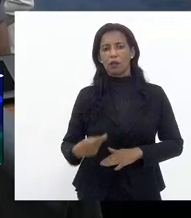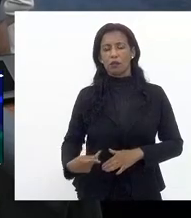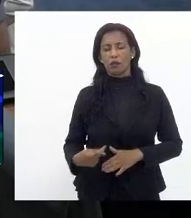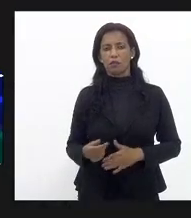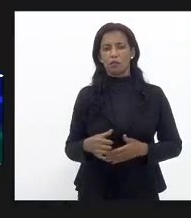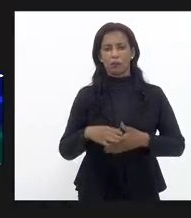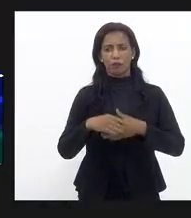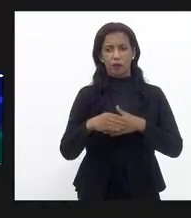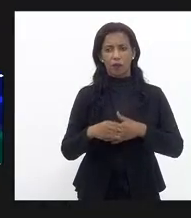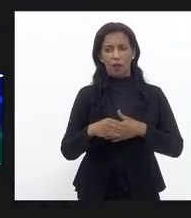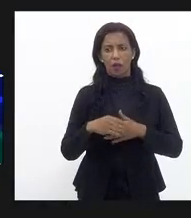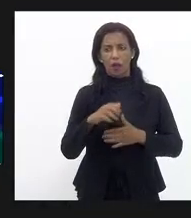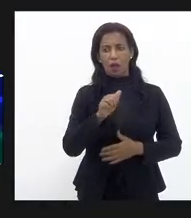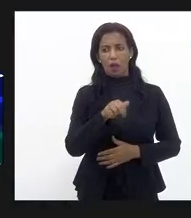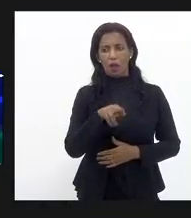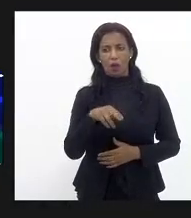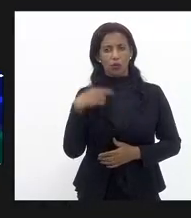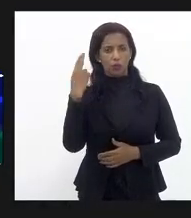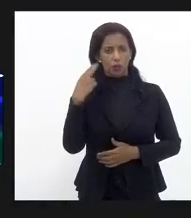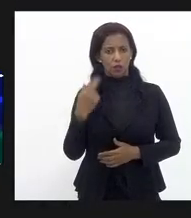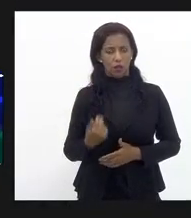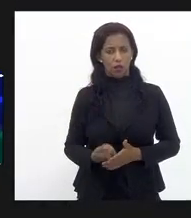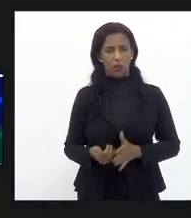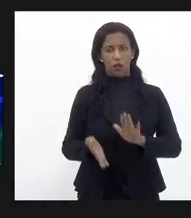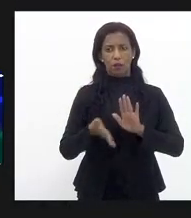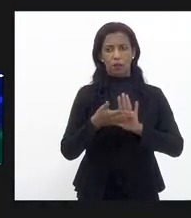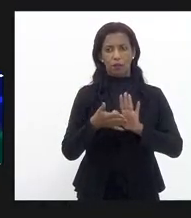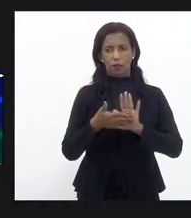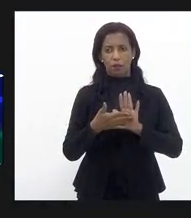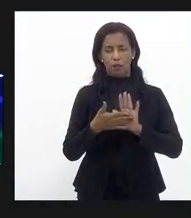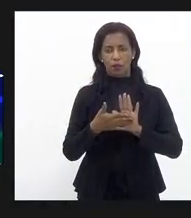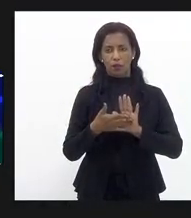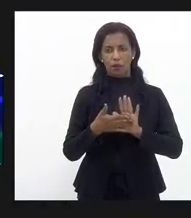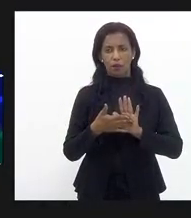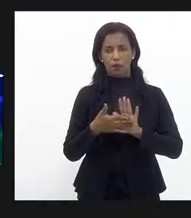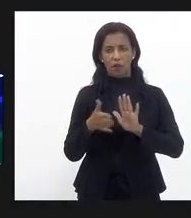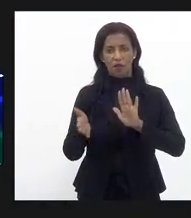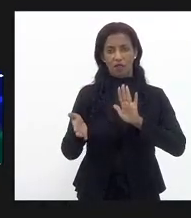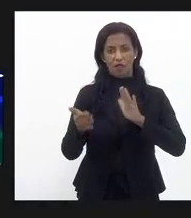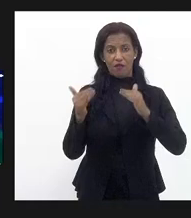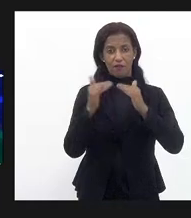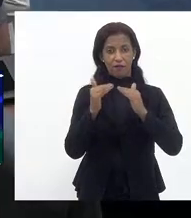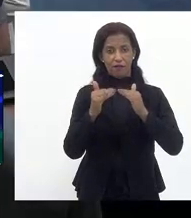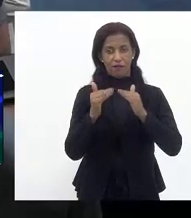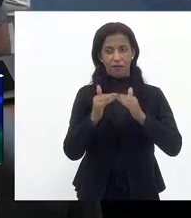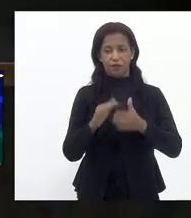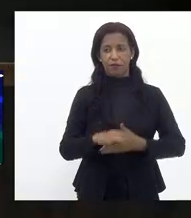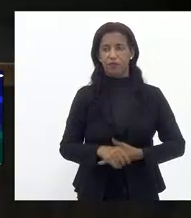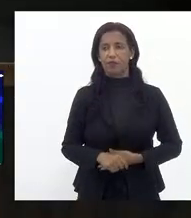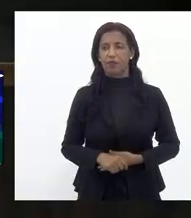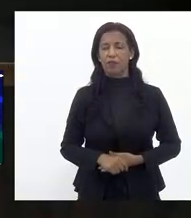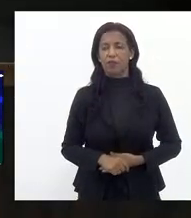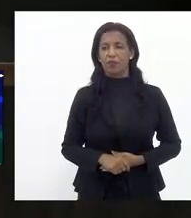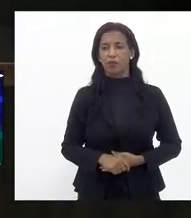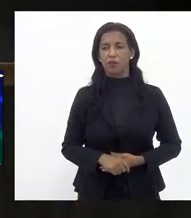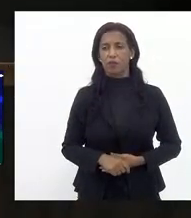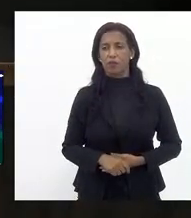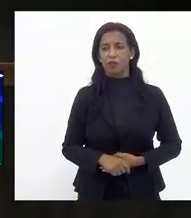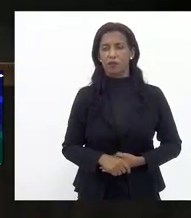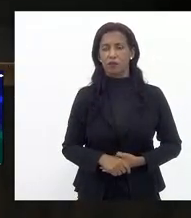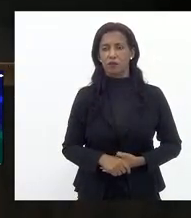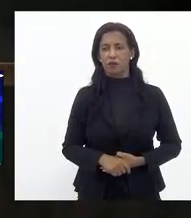Saúdo a autora, deputada Renata Souza. O parecer no mérito é favorável. Está sem som, Dani.